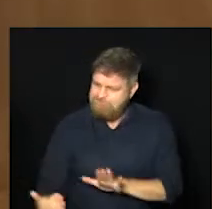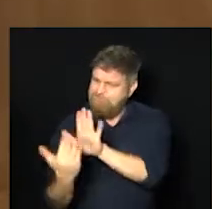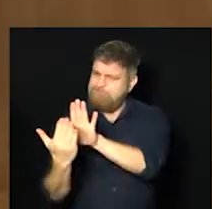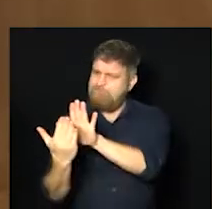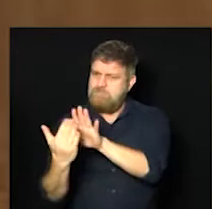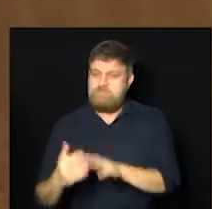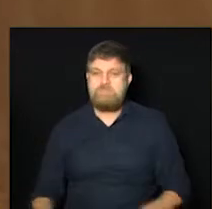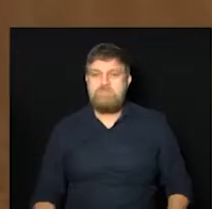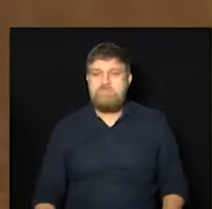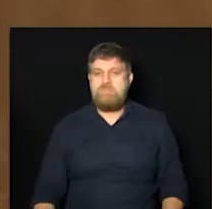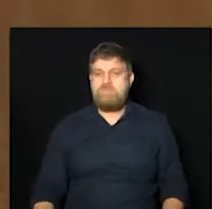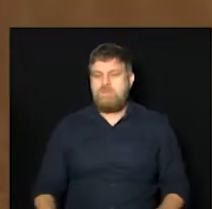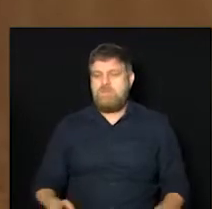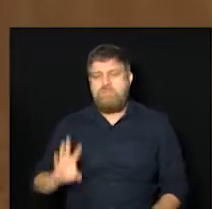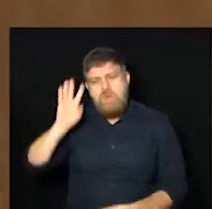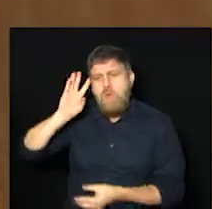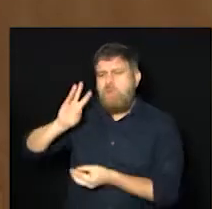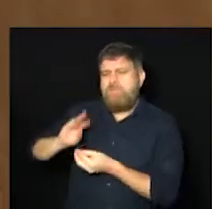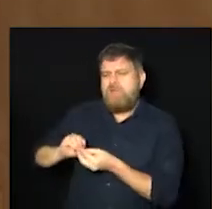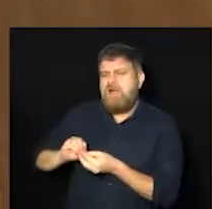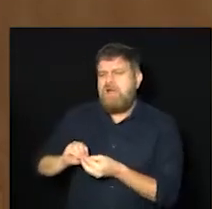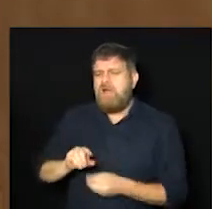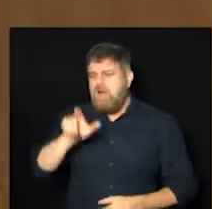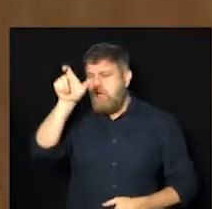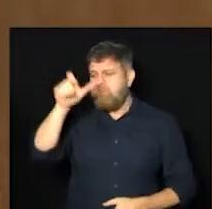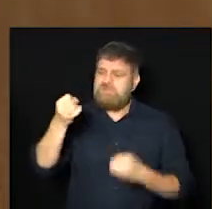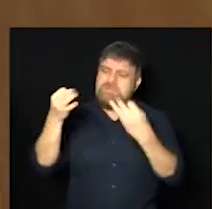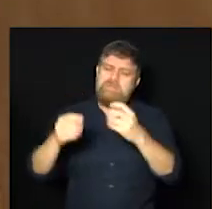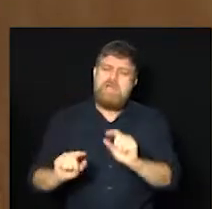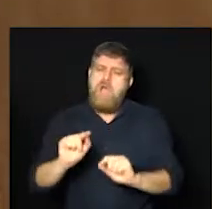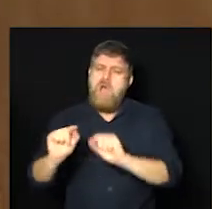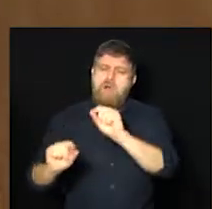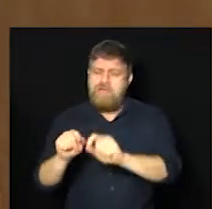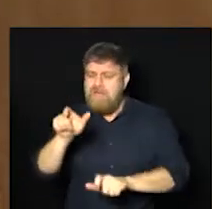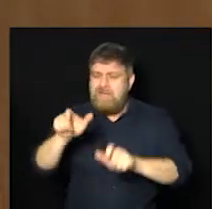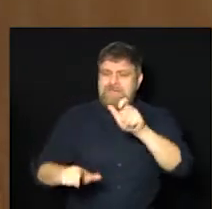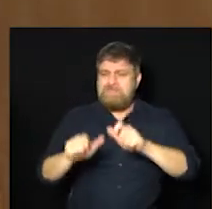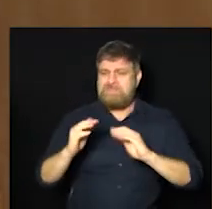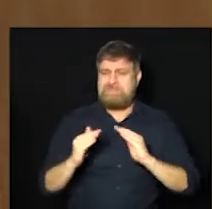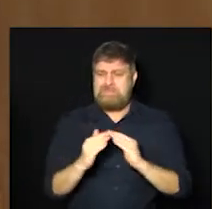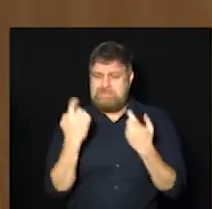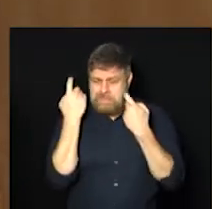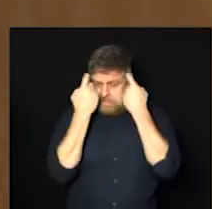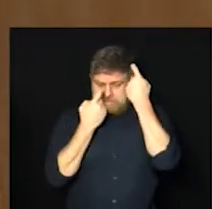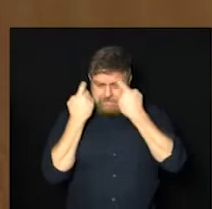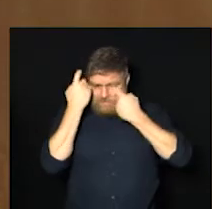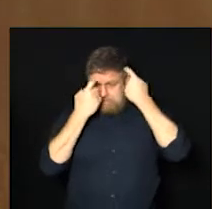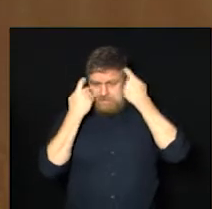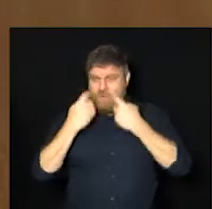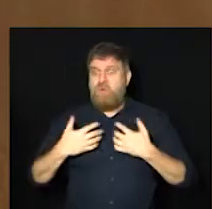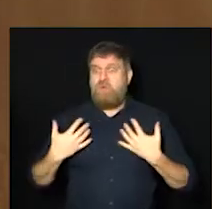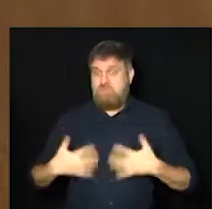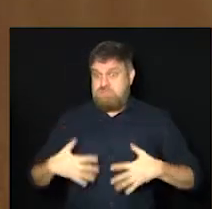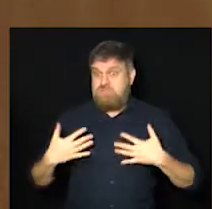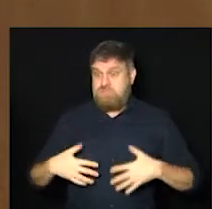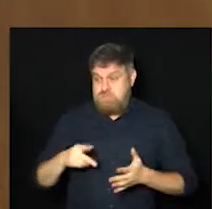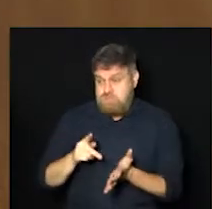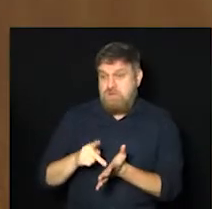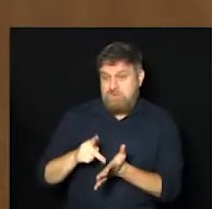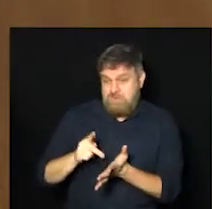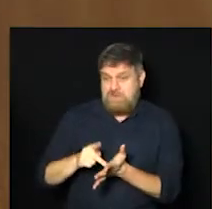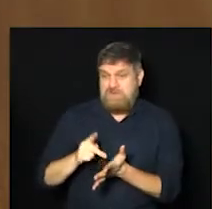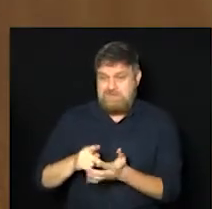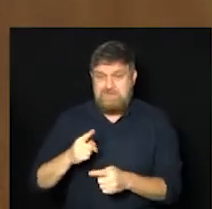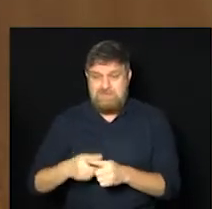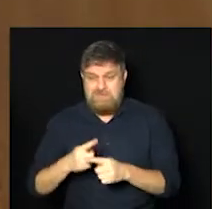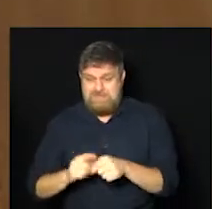finalizar, o que o senhor pode falar para o pessoal de casa que está um pouco preocupado e deve estar mesmo, né, por conta justamente